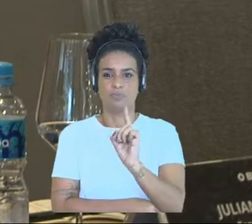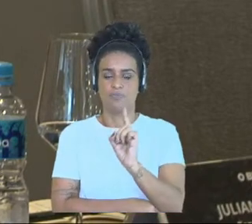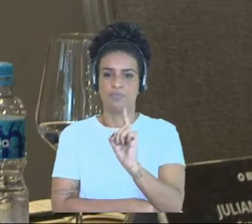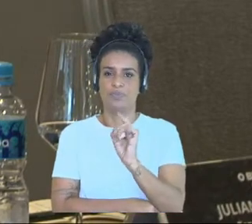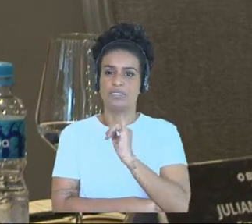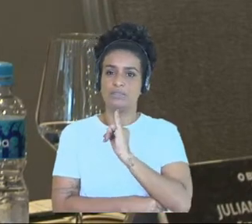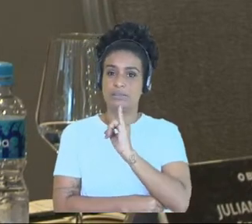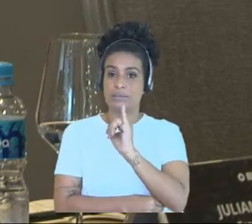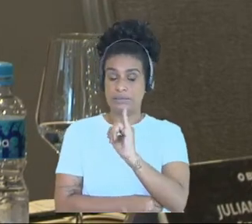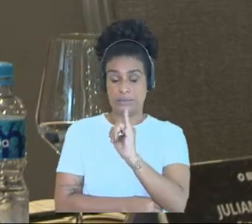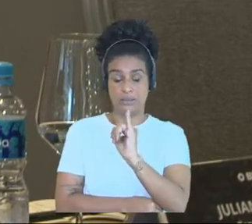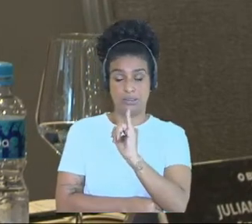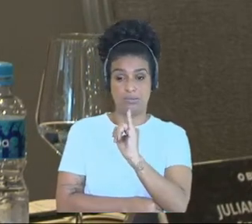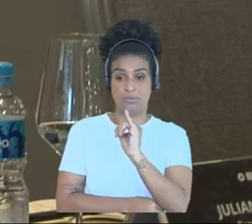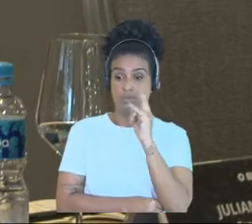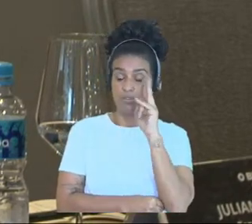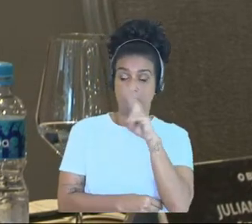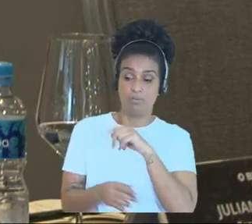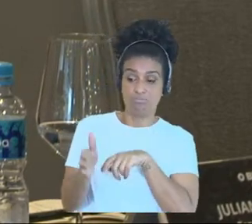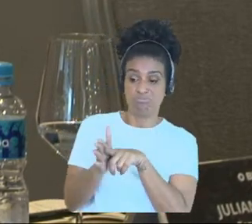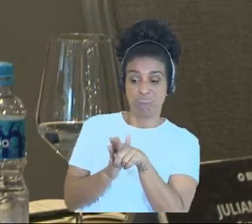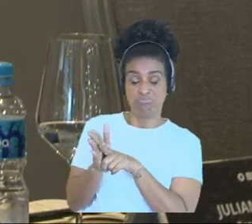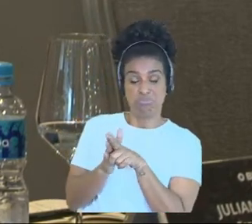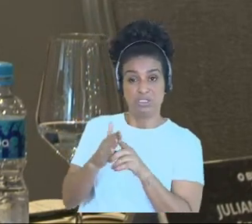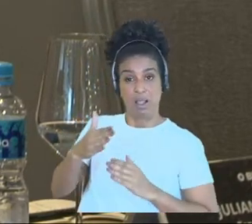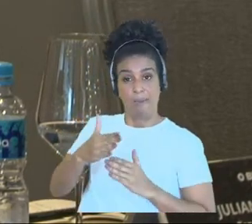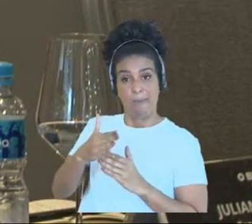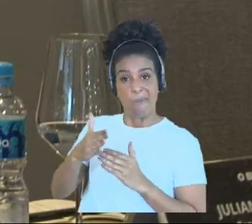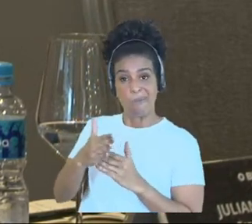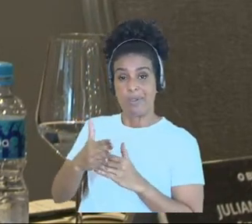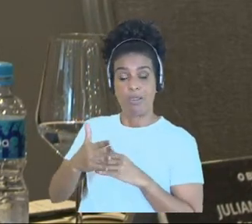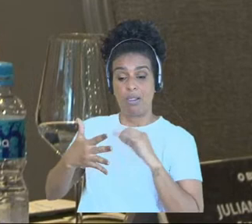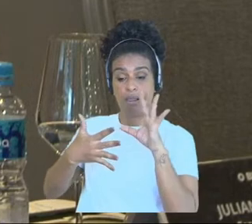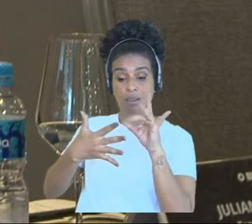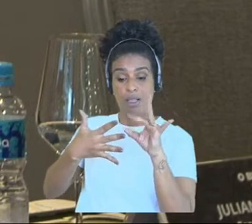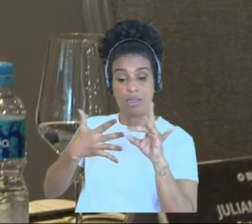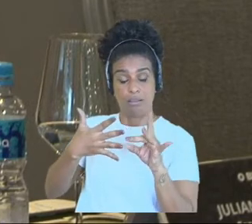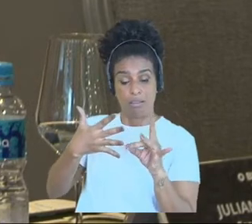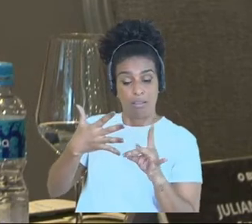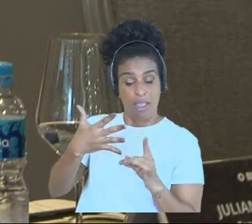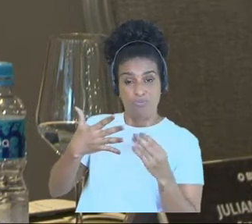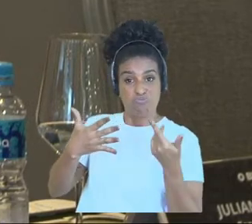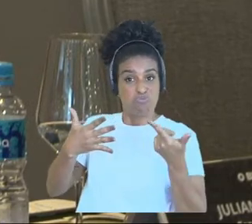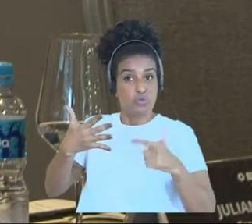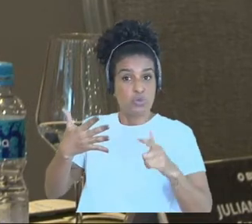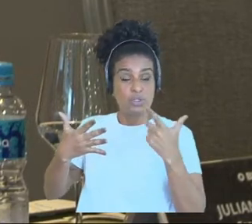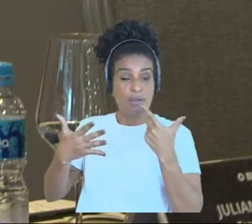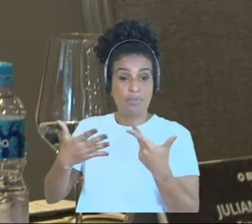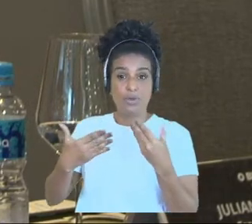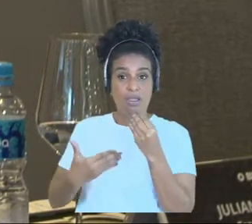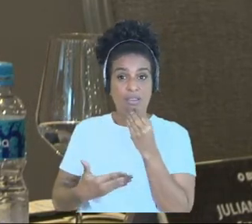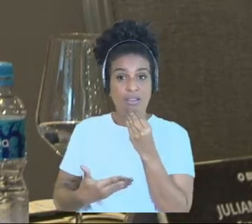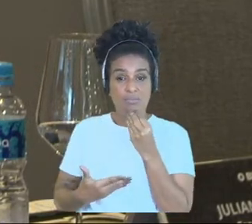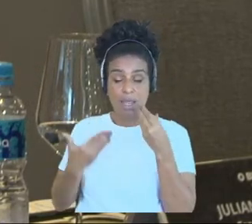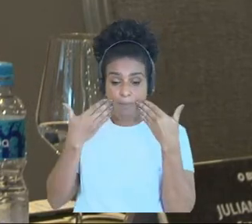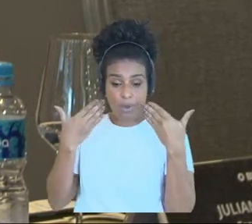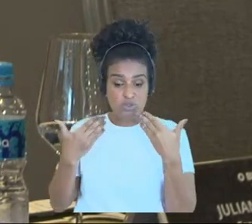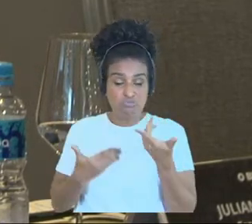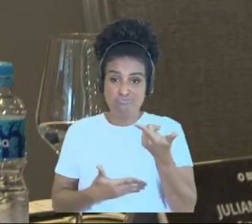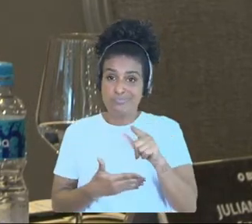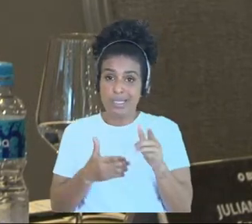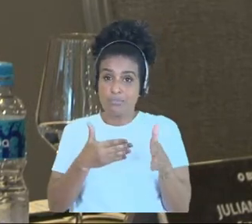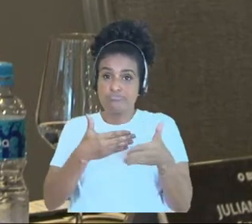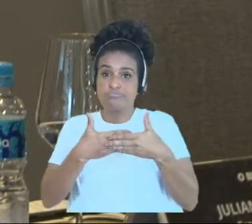pela chancela do orçamento secreto, não tem critério, justamente por não ser transparente, não se respeita critério de